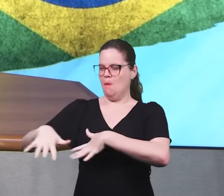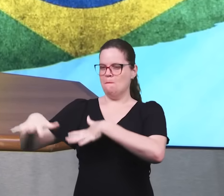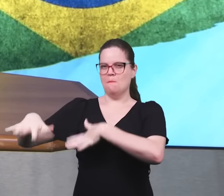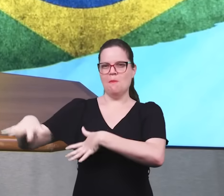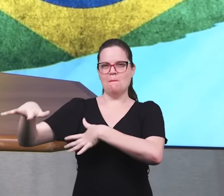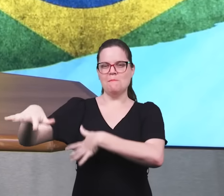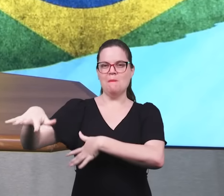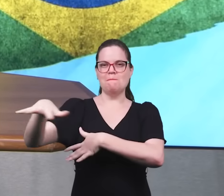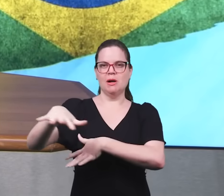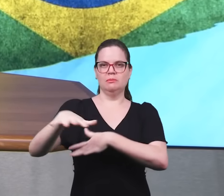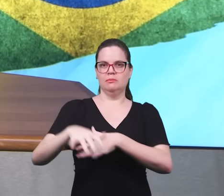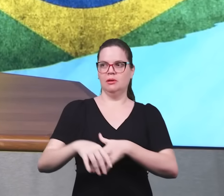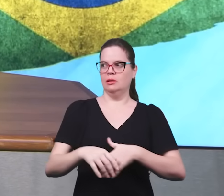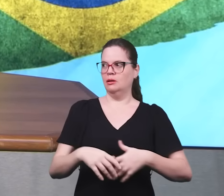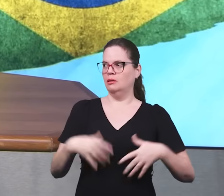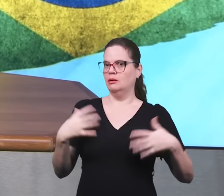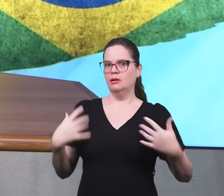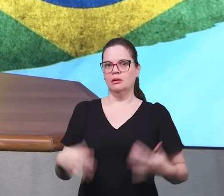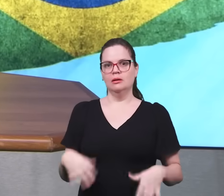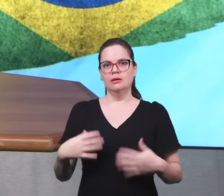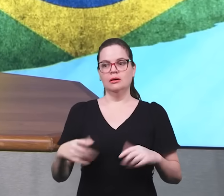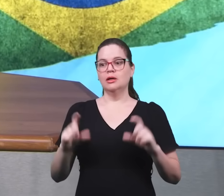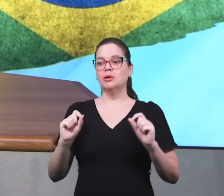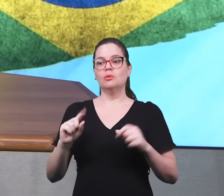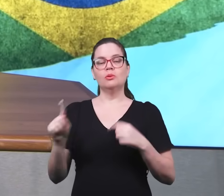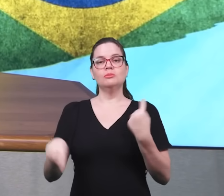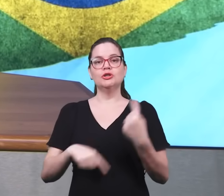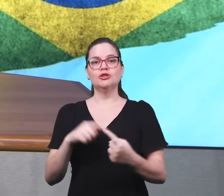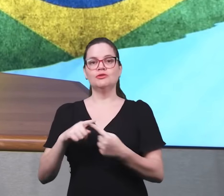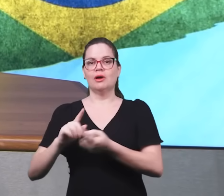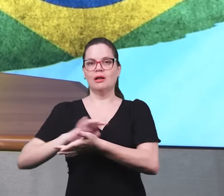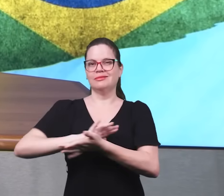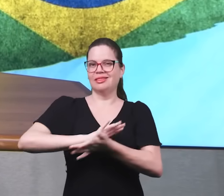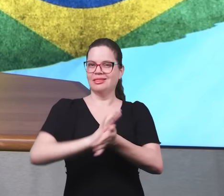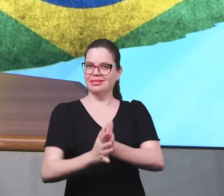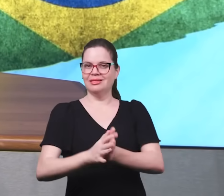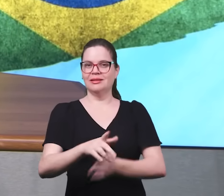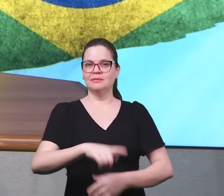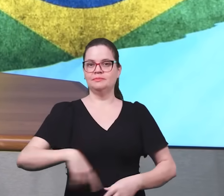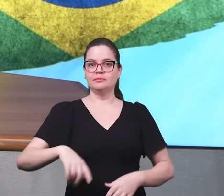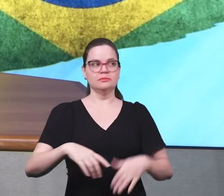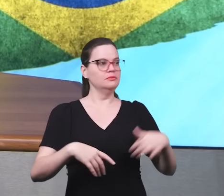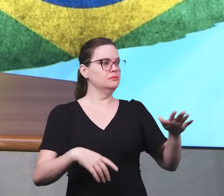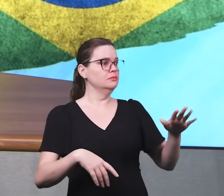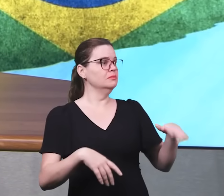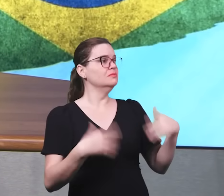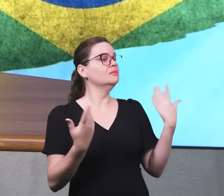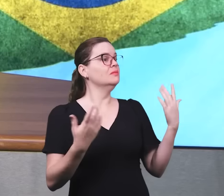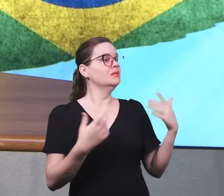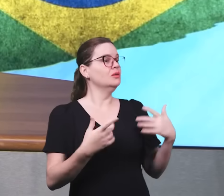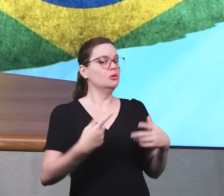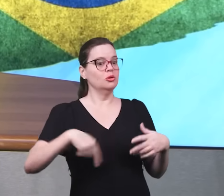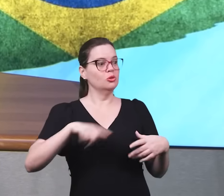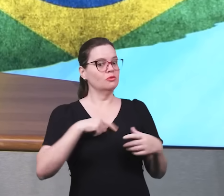a batalha e com um propósito, que era justamente capturá-los. Ele disse: o que nós vamos